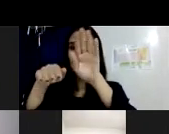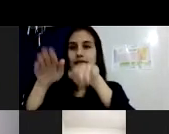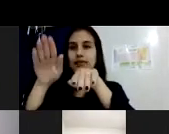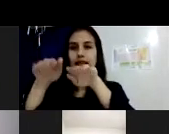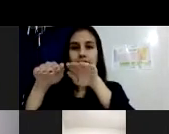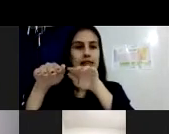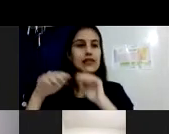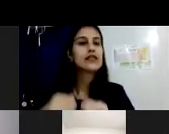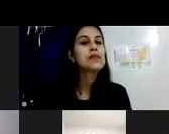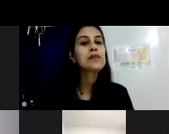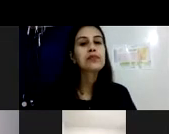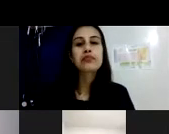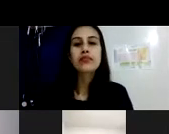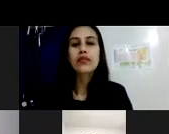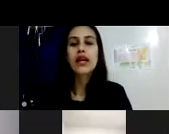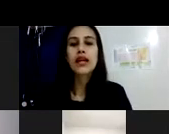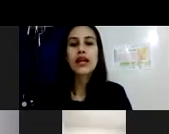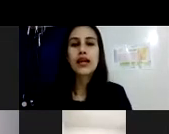assim, tá?